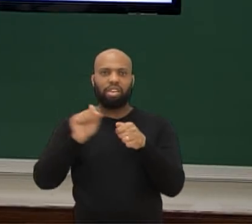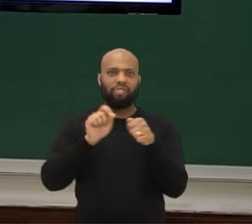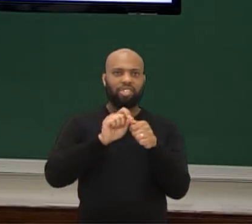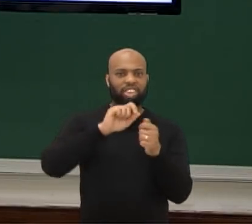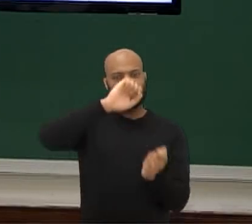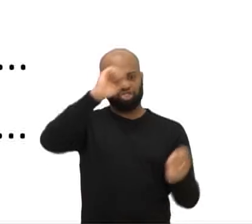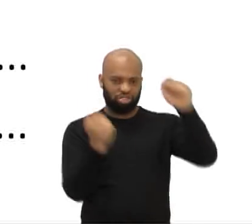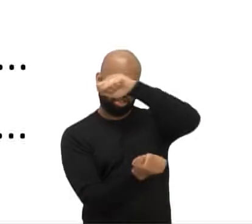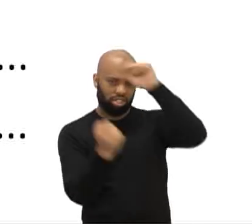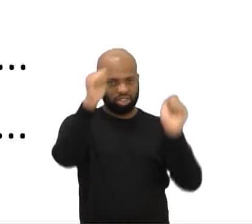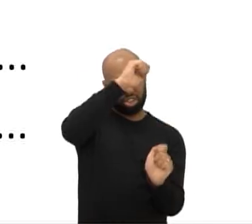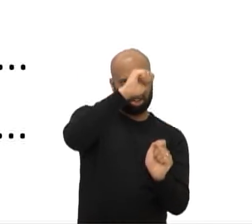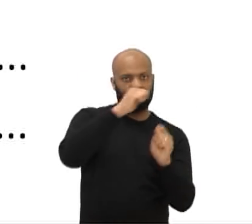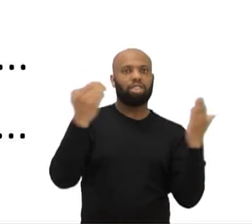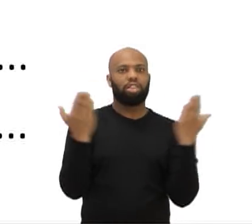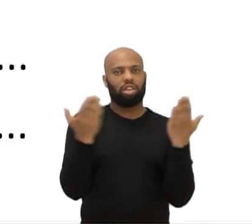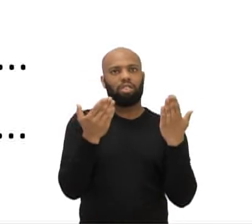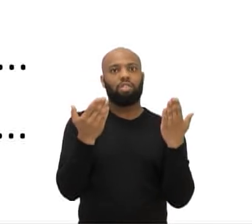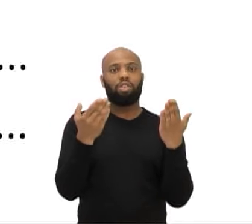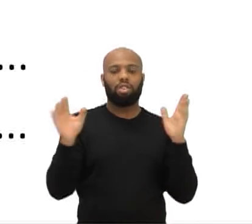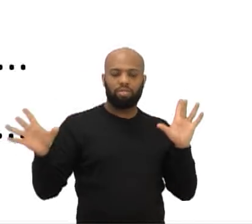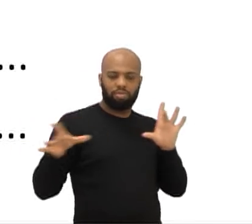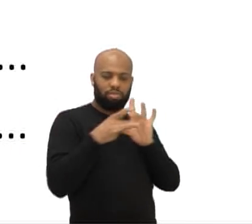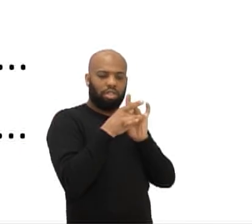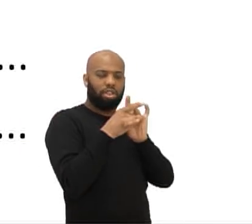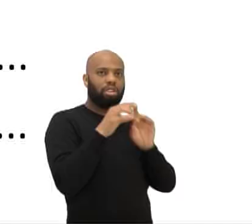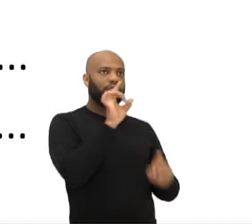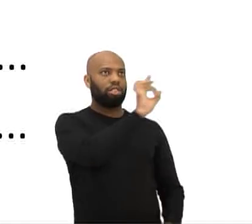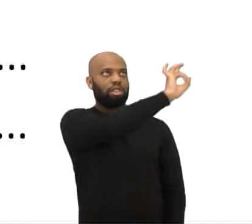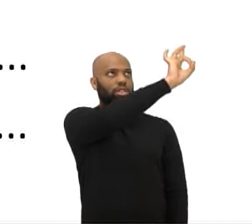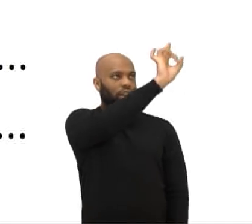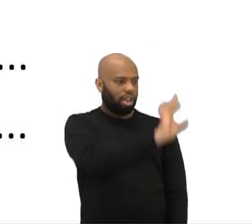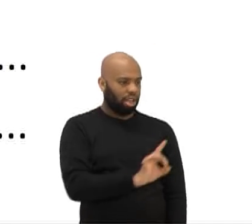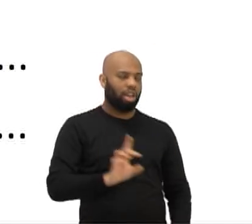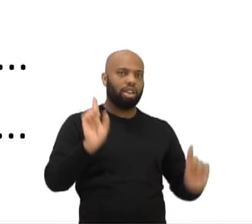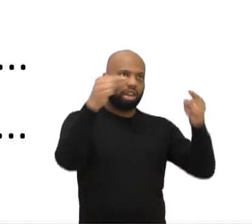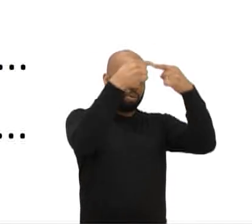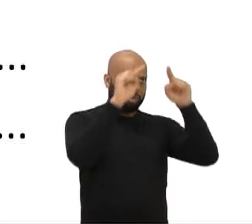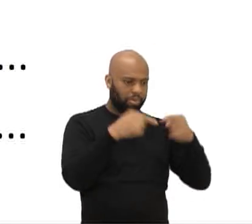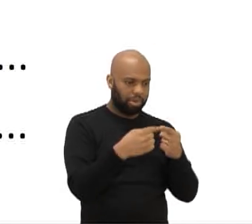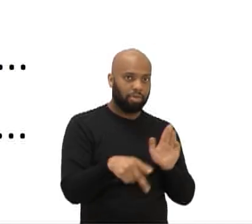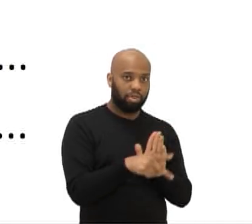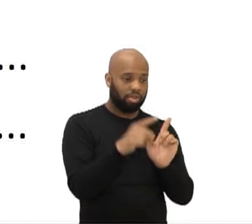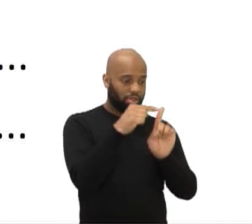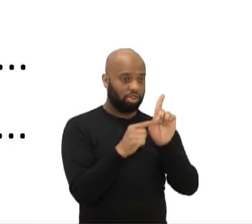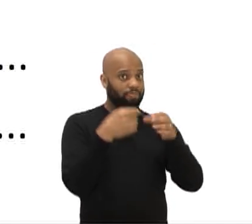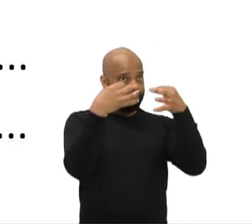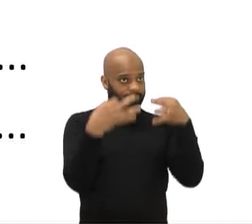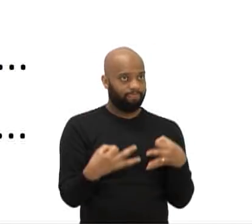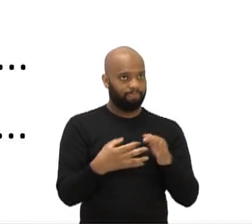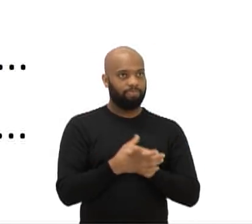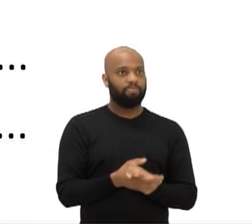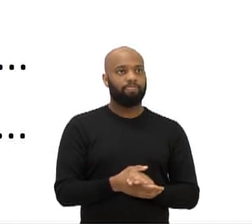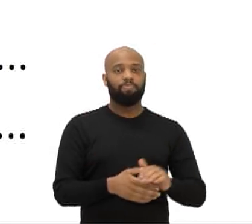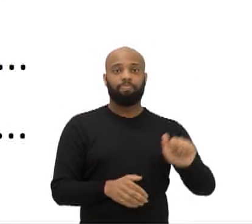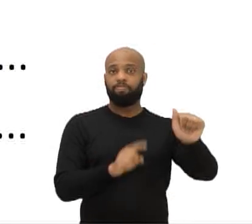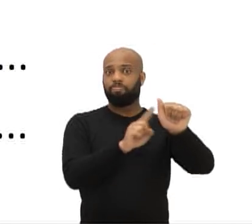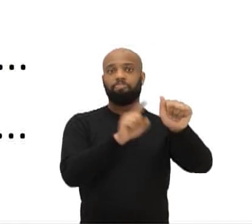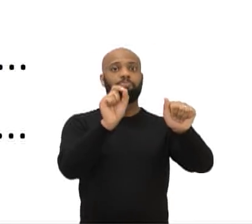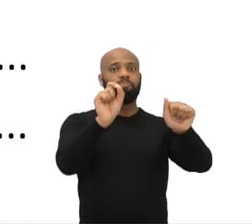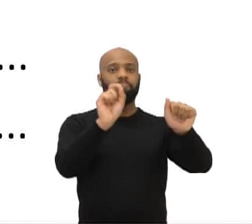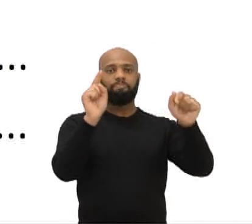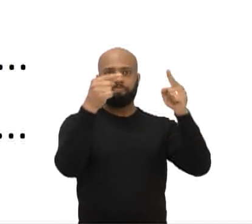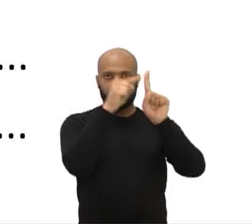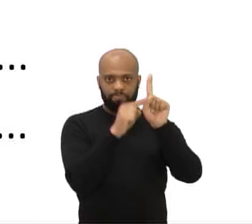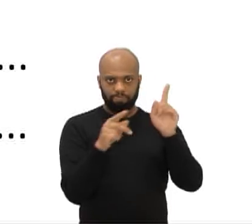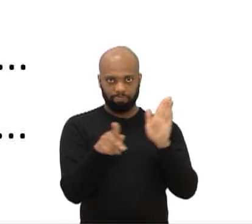com todas hoje. Associe cada figura ao seu tipo de simetria. Então, a figura A, qual é o